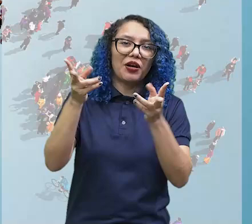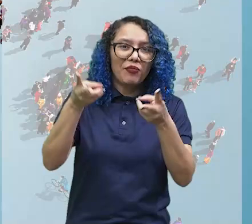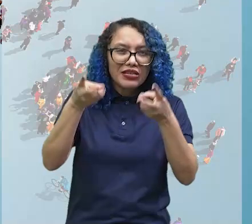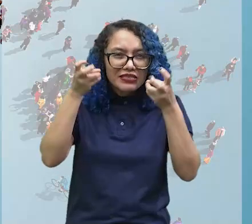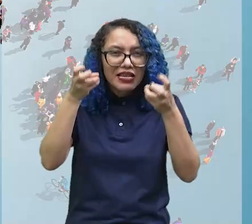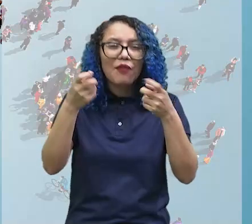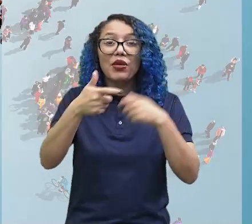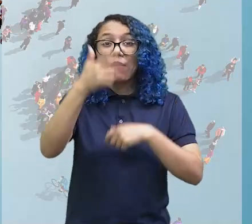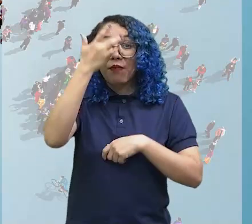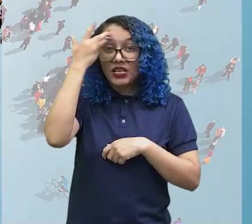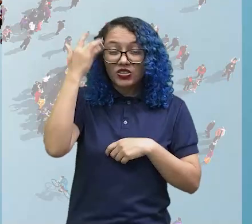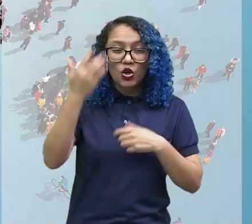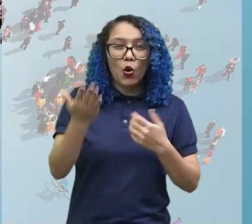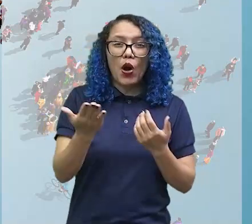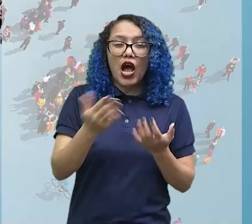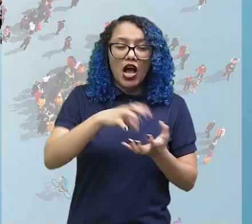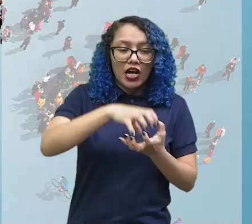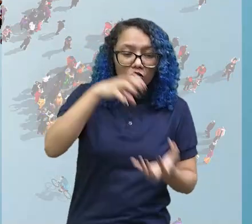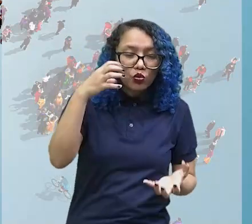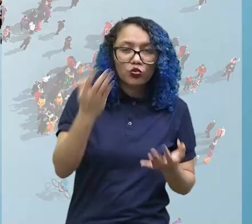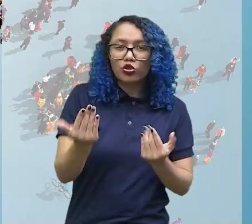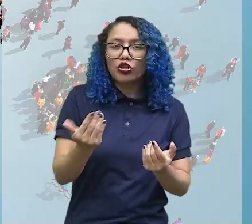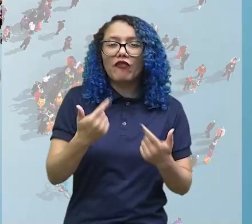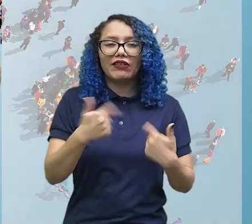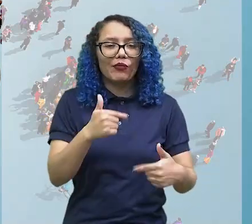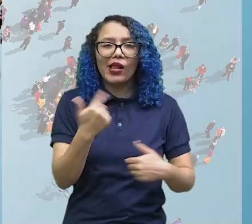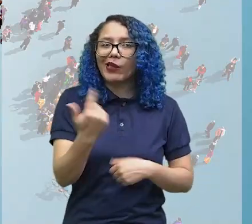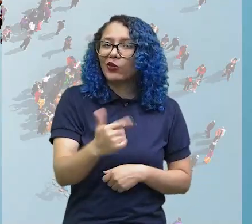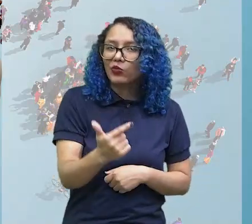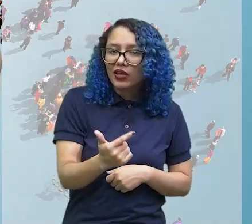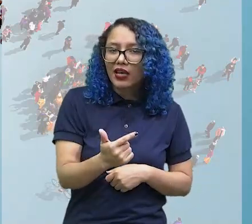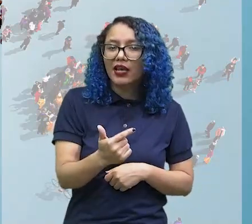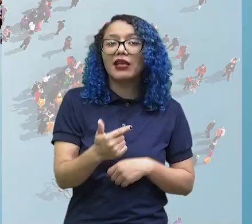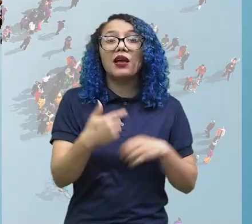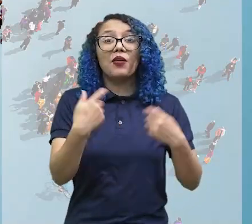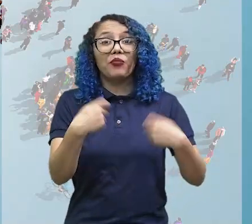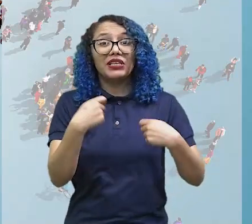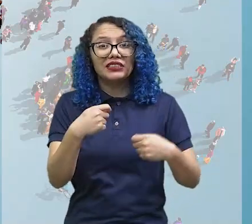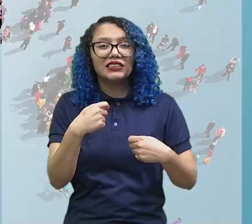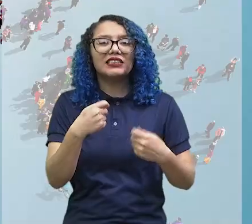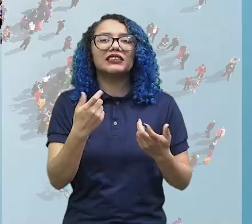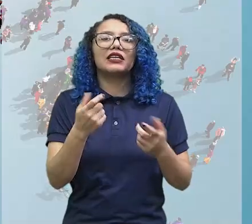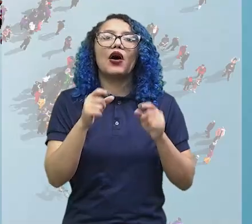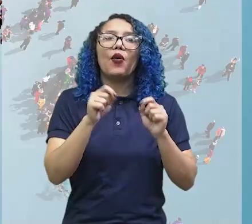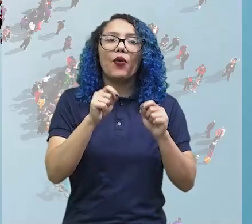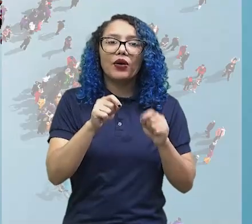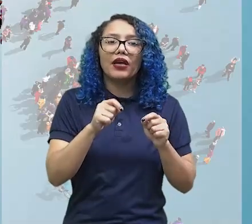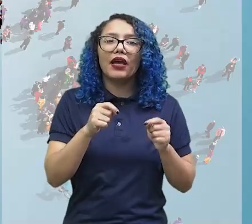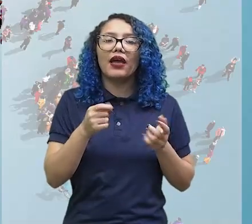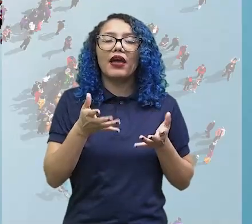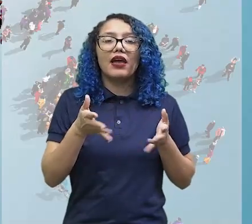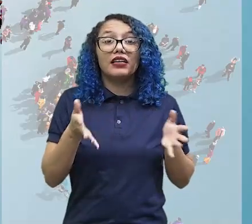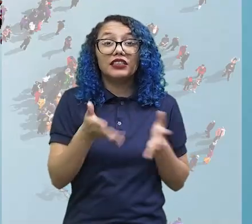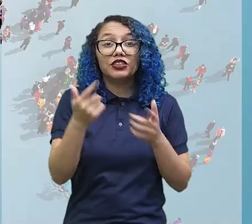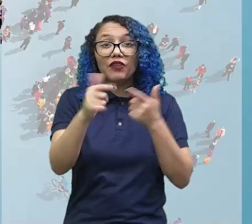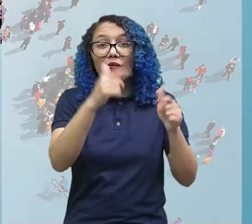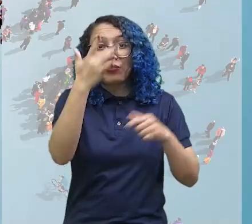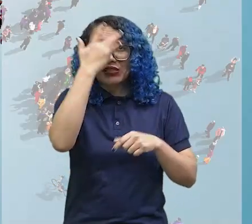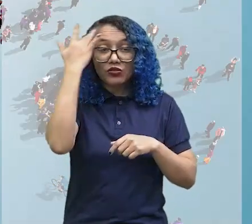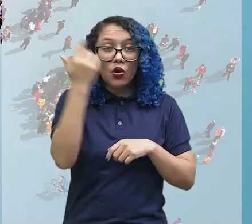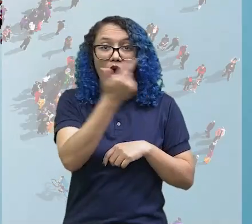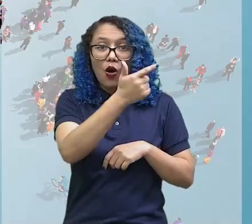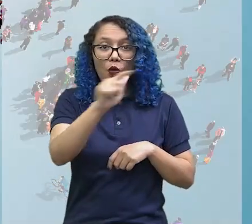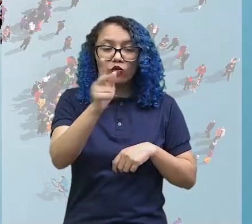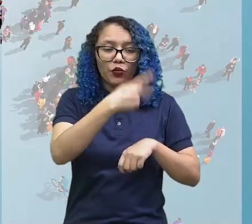situação de não ter mão de obra, às vezes tem que chamar a atenção de pessoas de outros países, e é aí que ocorre também esse processo de